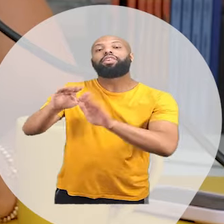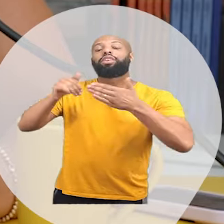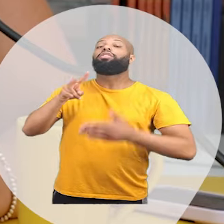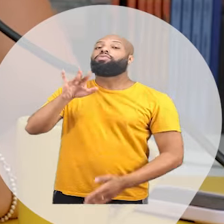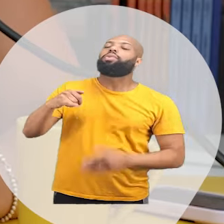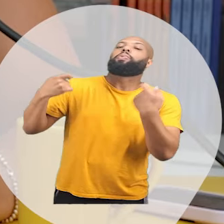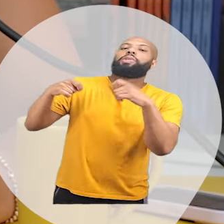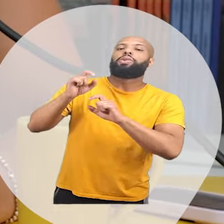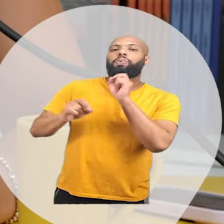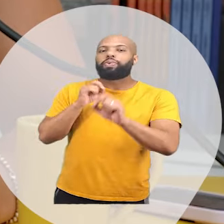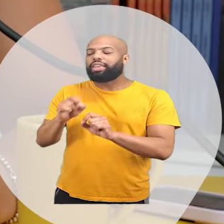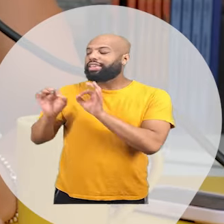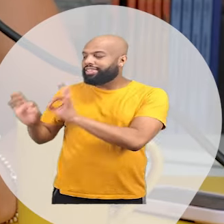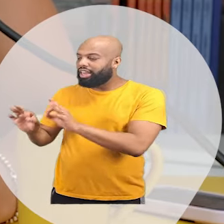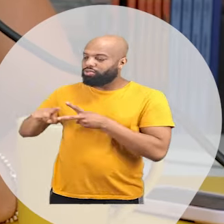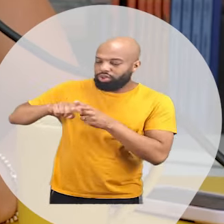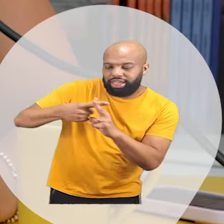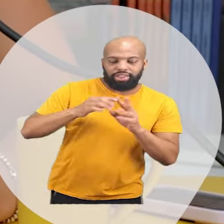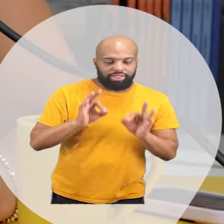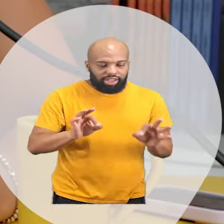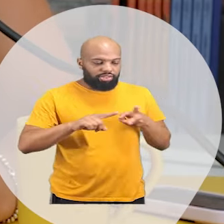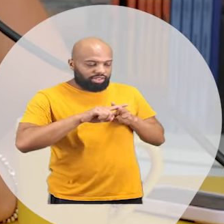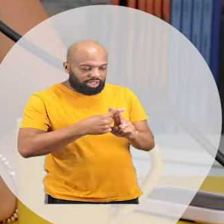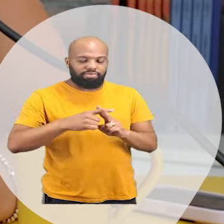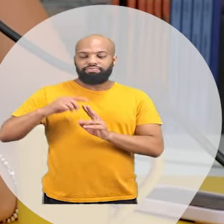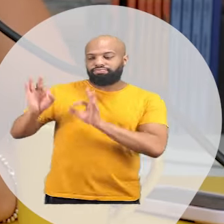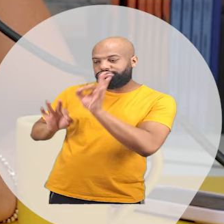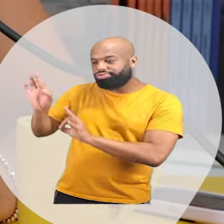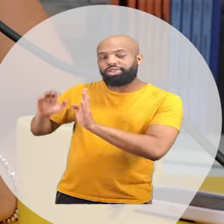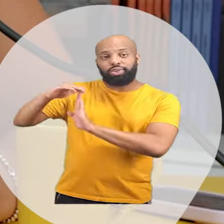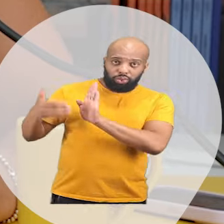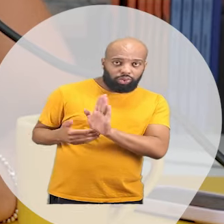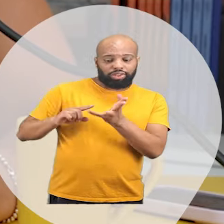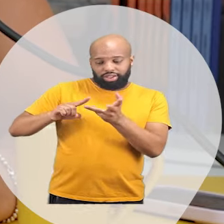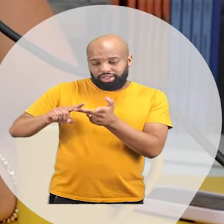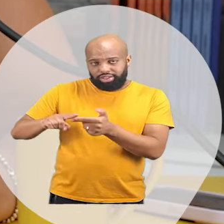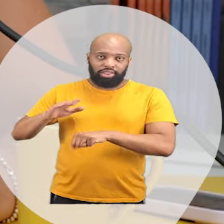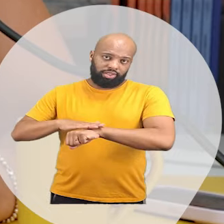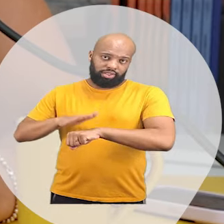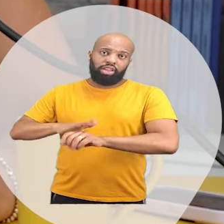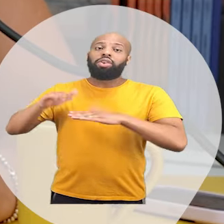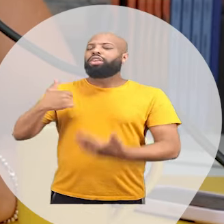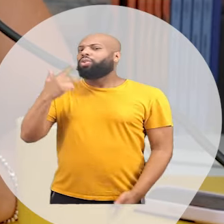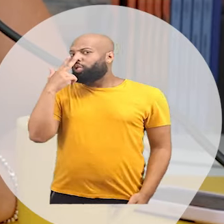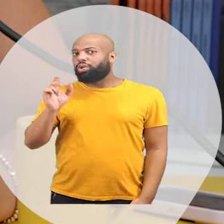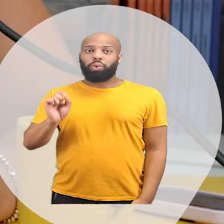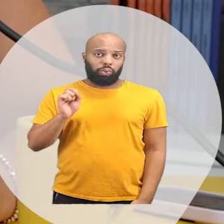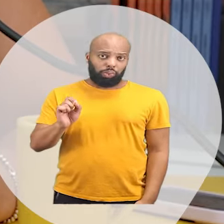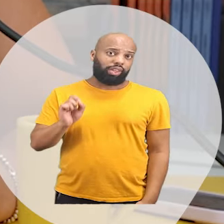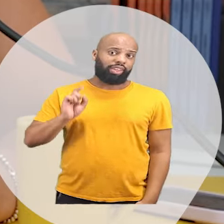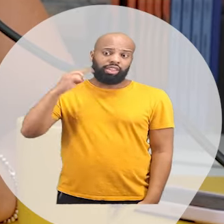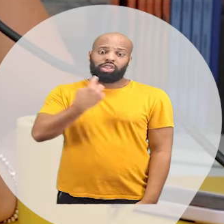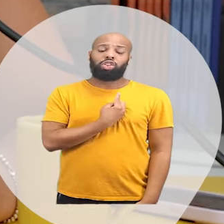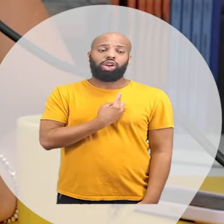rodando Então você vai ter que ir acertando e ajustando tudo enquanto isso né então acho que